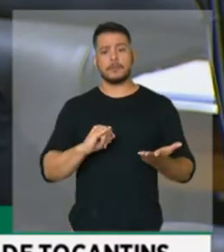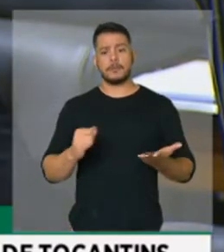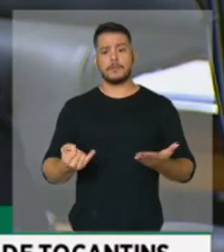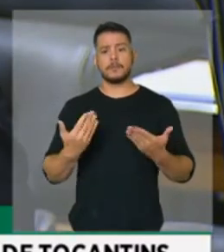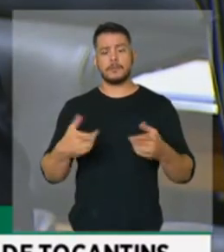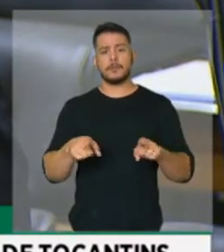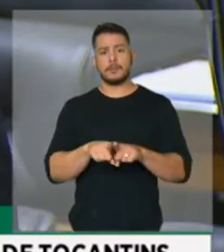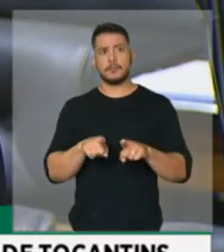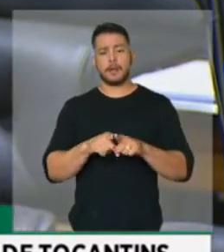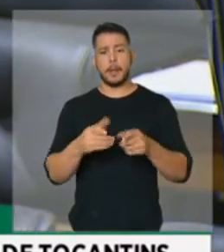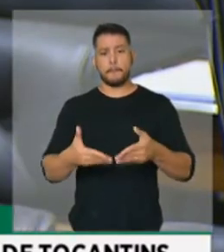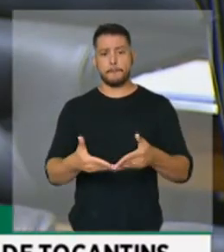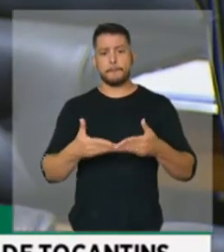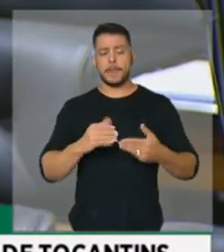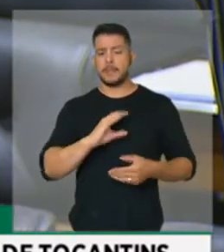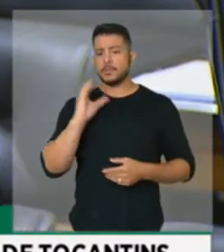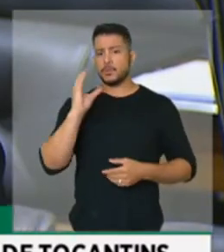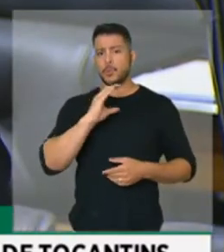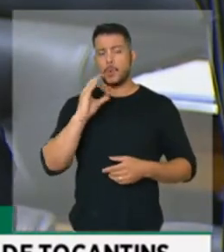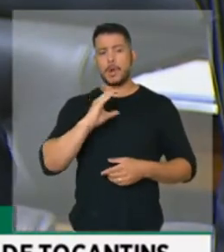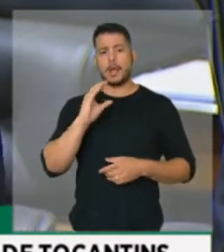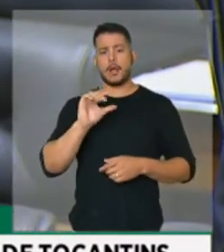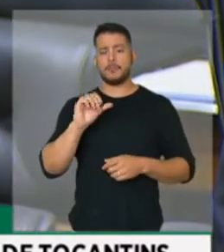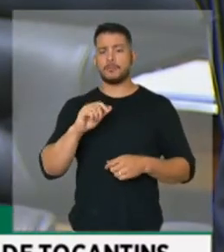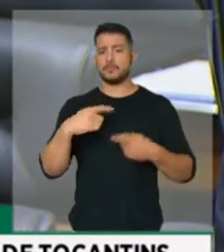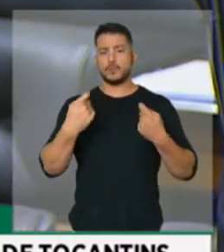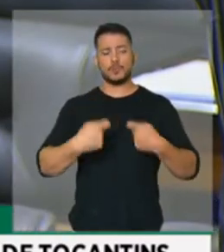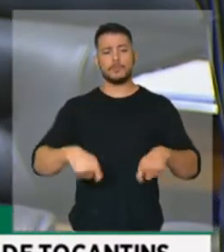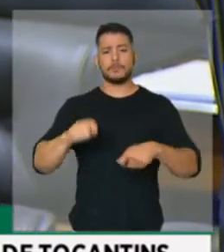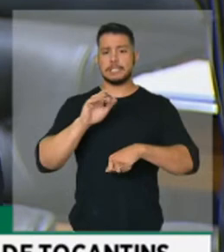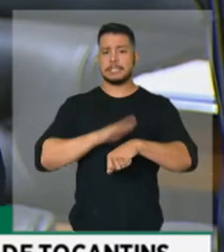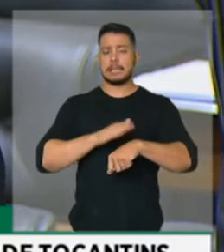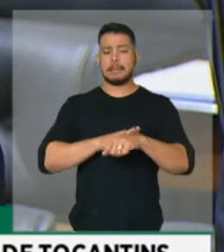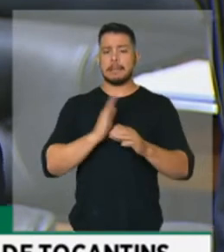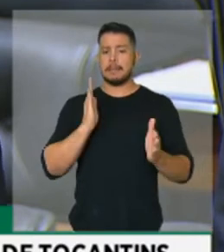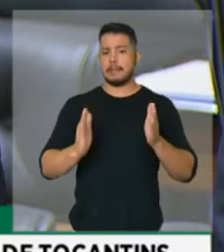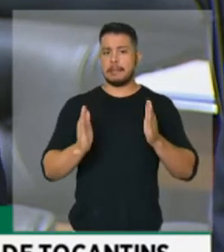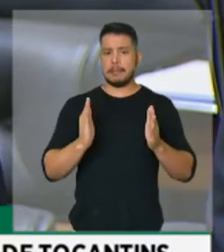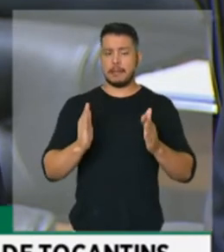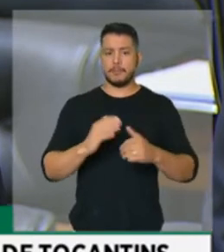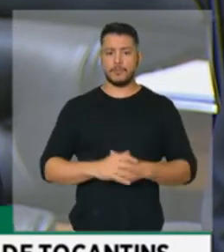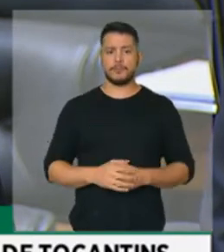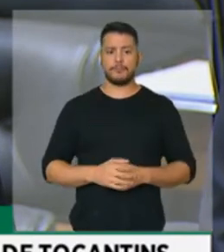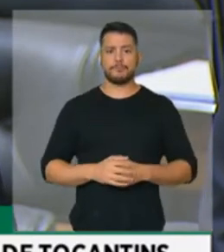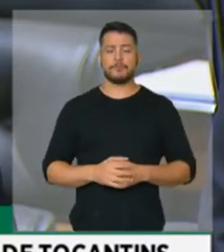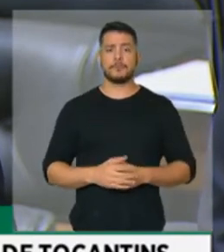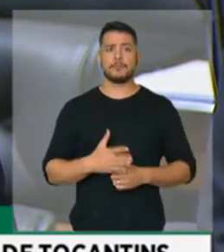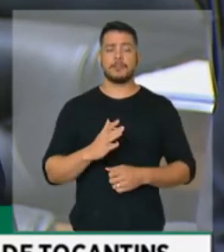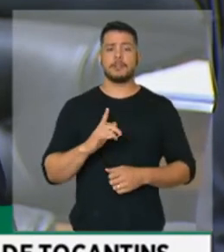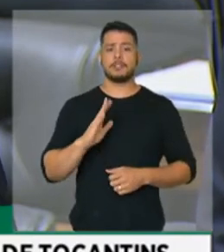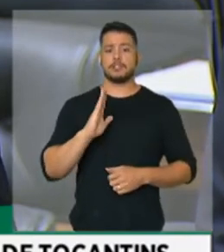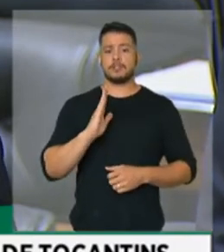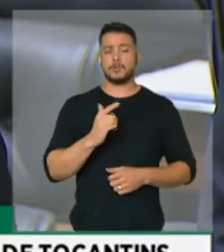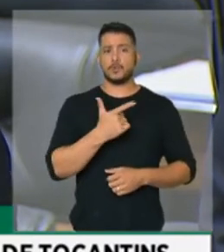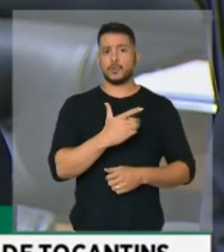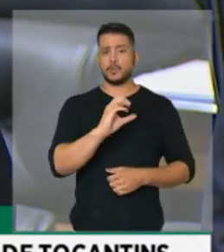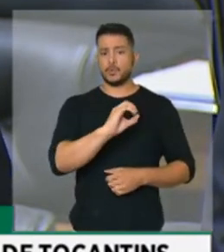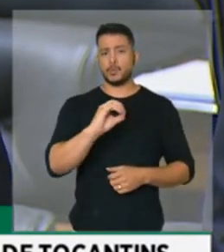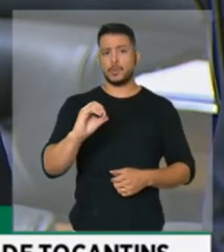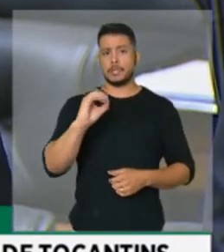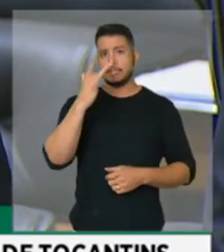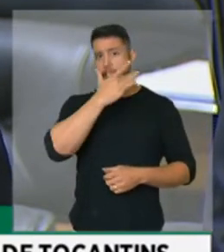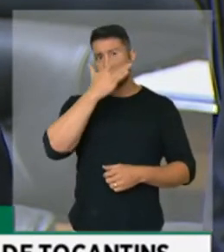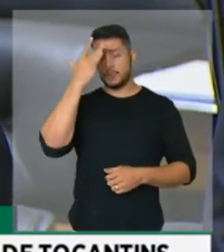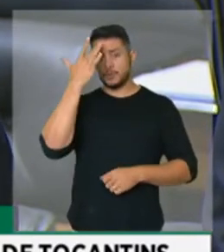interstício para que a gente possa votar os dois turnos hoje. São 200 trabalhadores do estado do Tocantins que serão contemplados